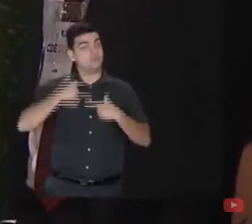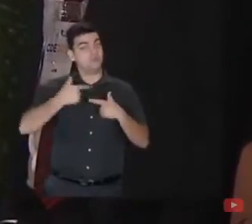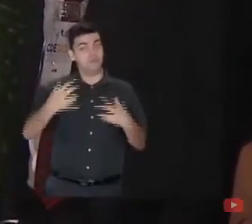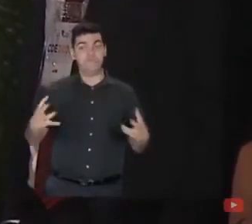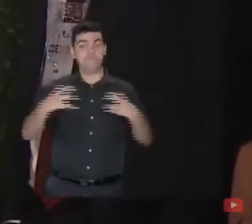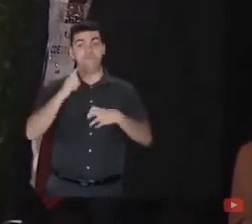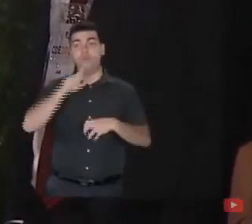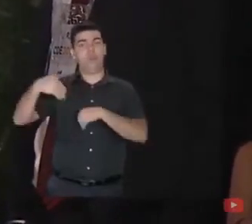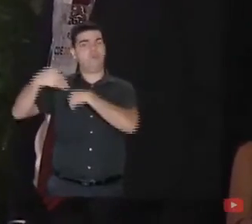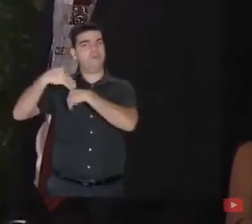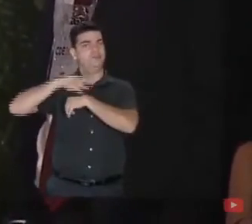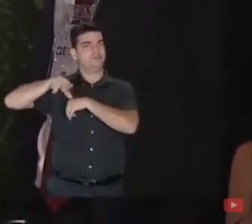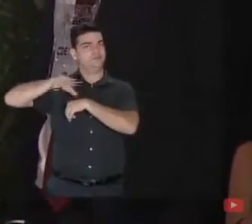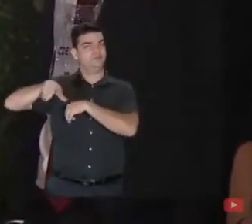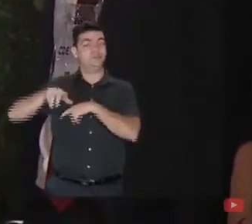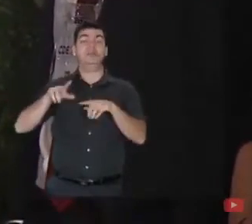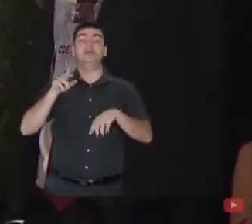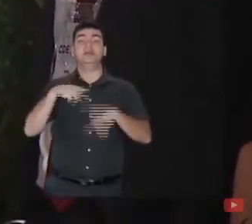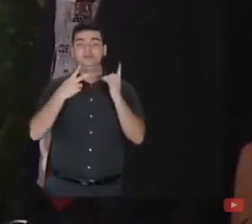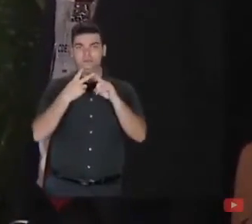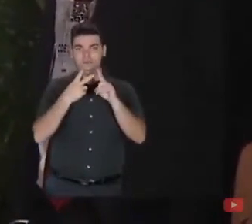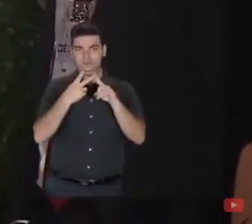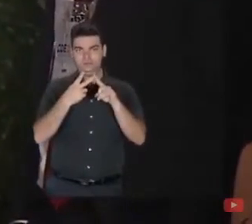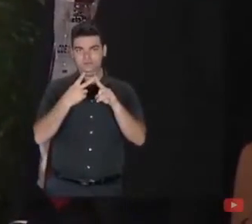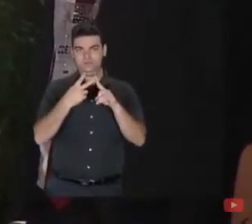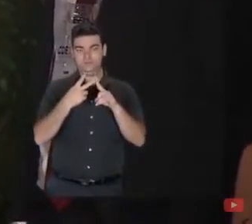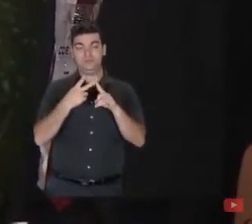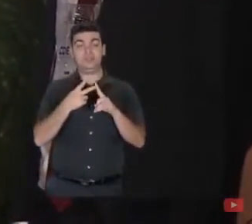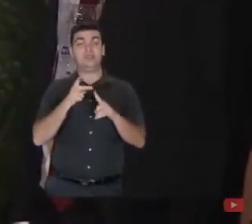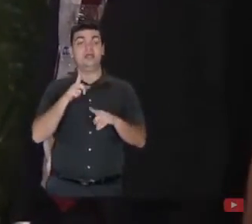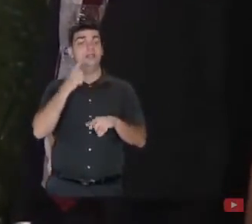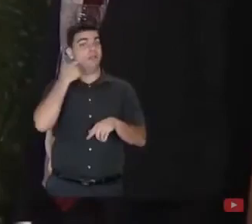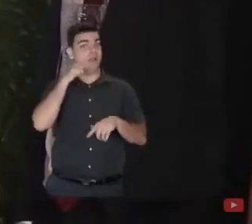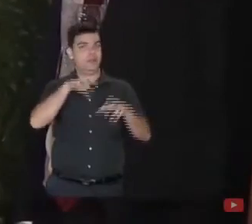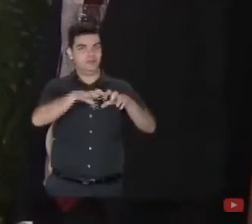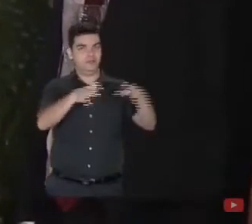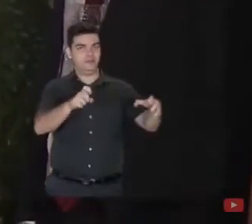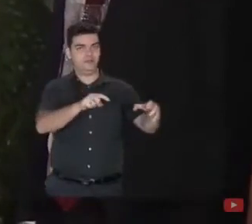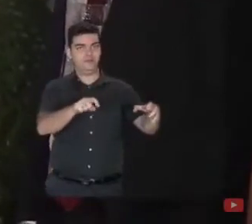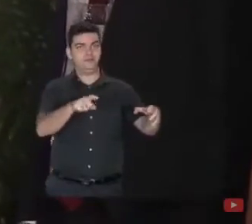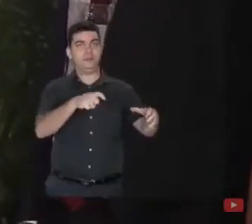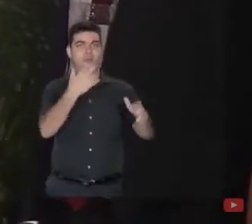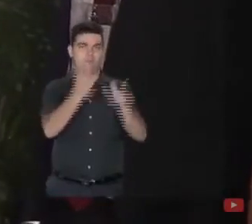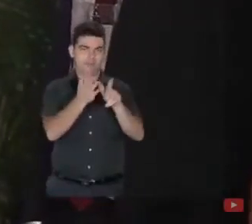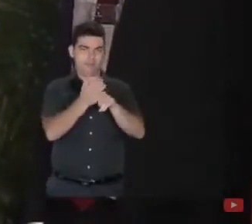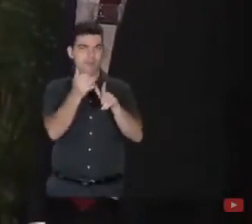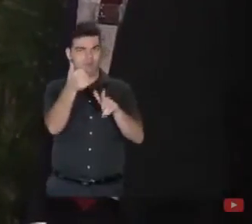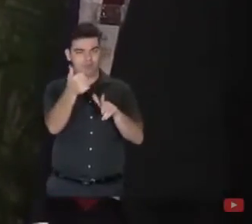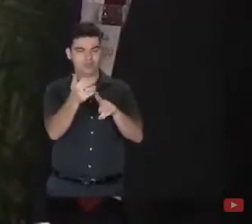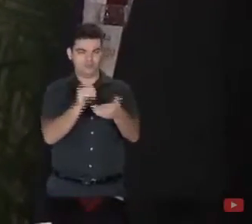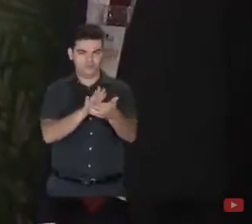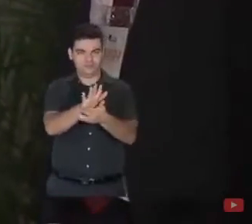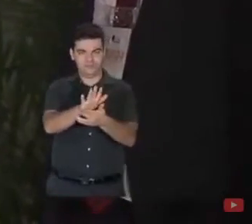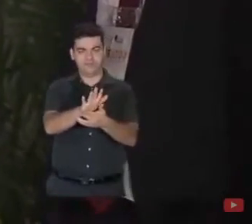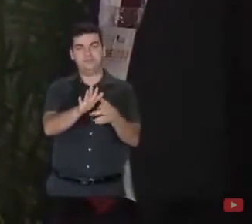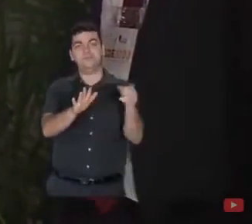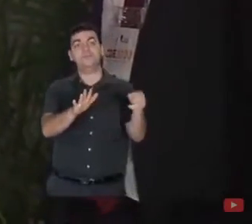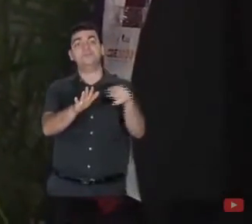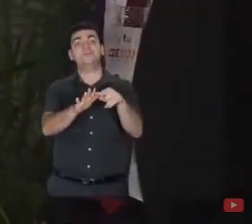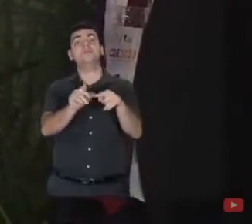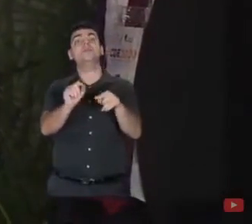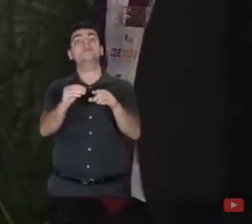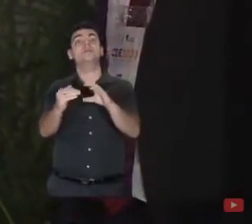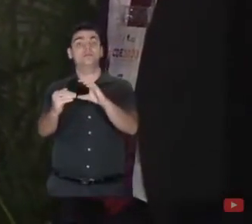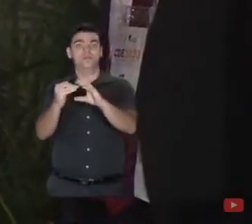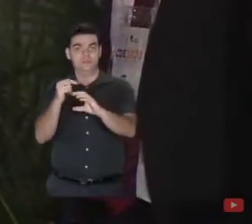e não ao ataque. E a outra pergunta é: os dados que saem das urnas naquela mídia criptografada e assinada digitalmente, eles